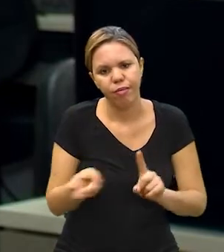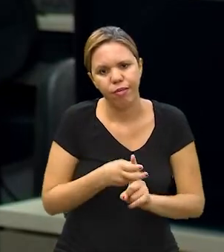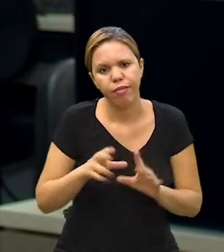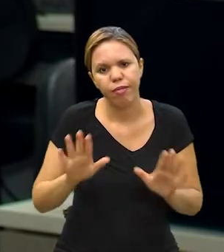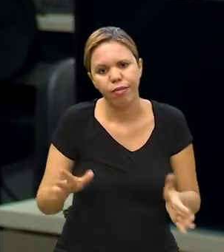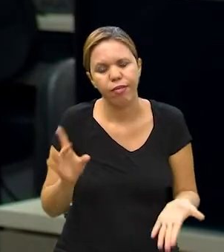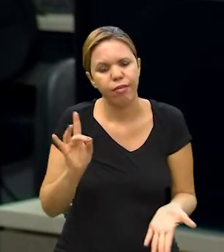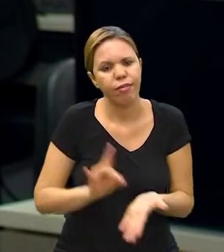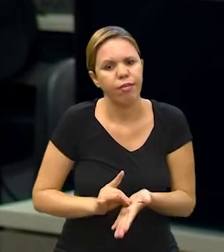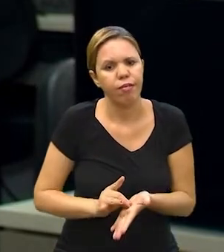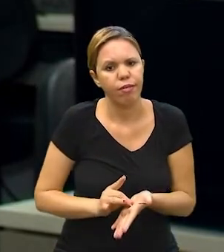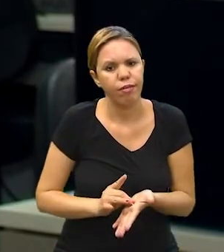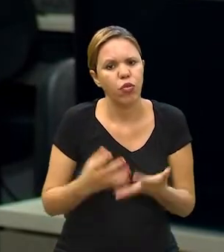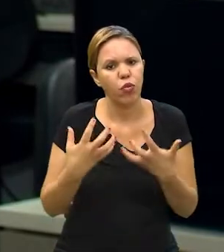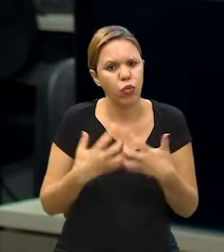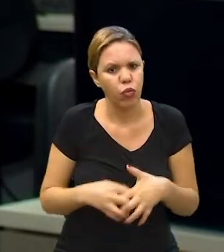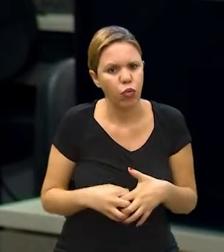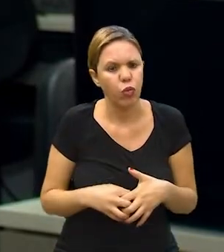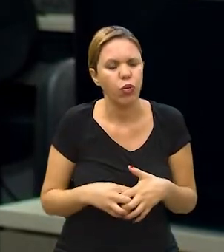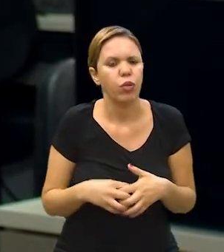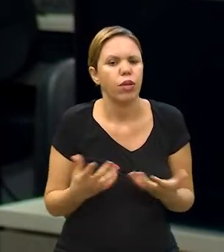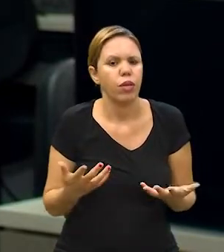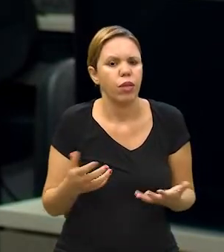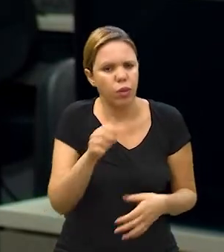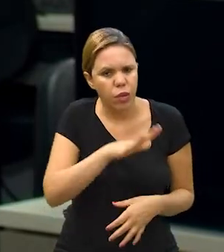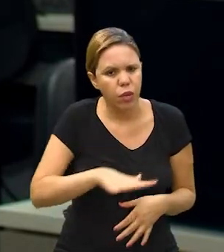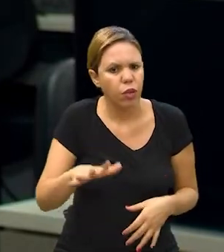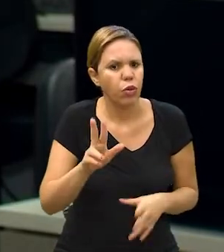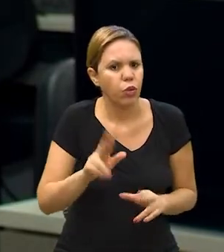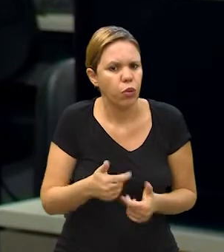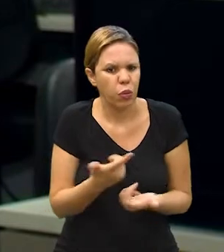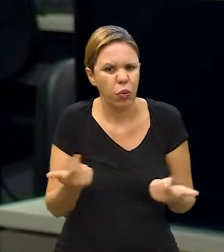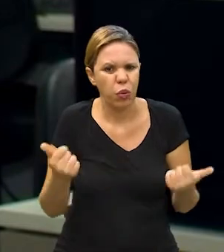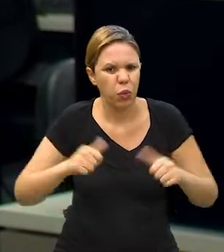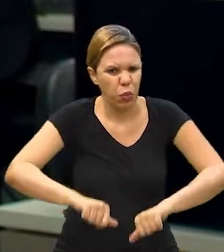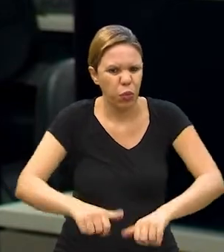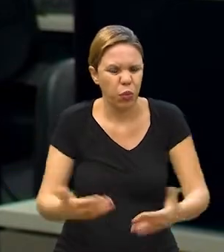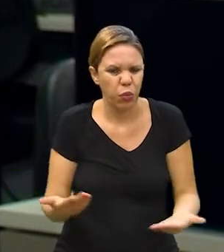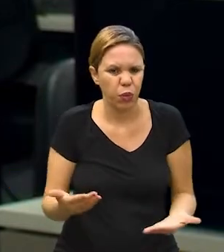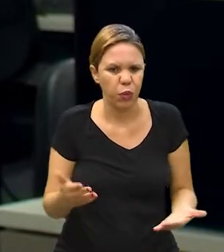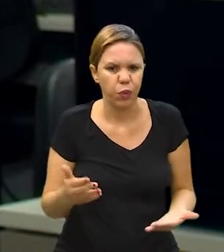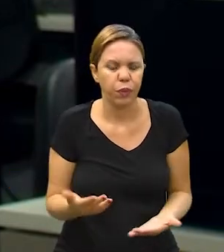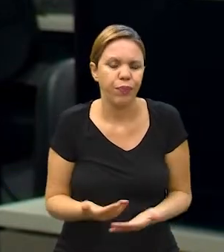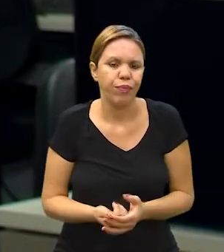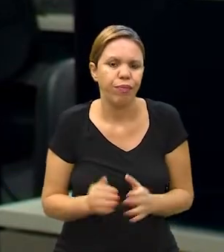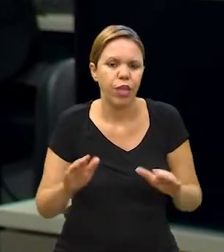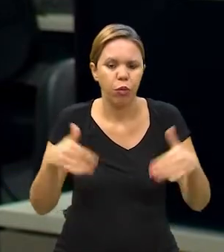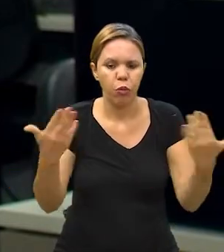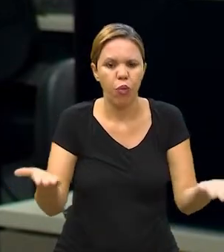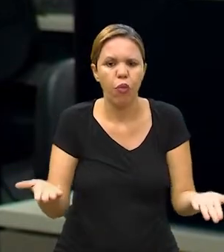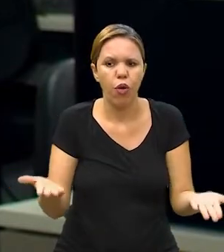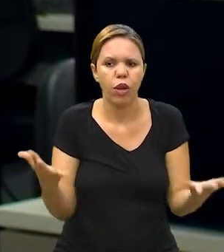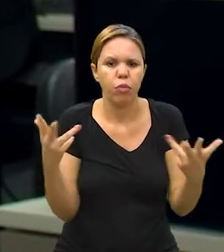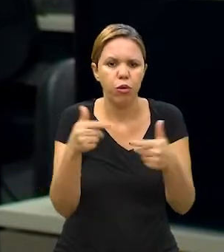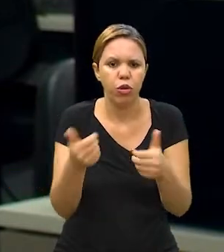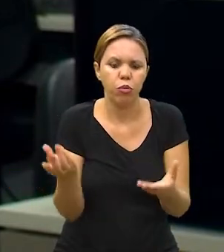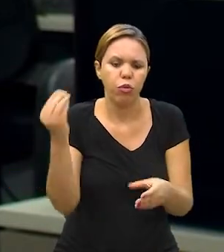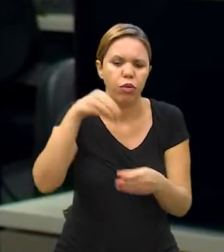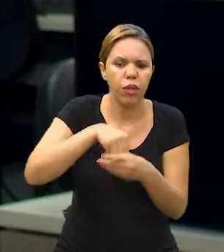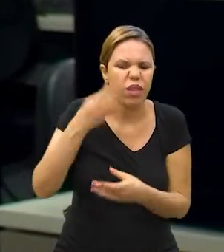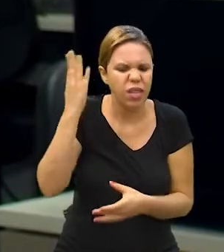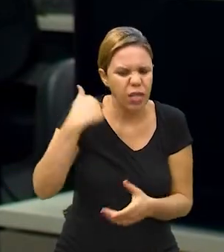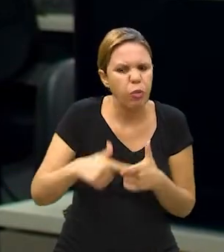Mas o fato é que o funcionamento dos serviços, de modo geral, nunca esteve tão mal. Então é aquela história de por fora bela viola, por dentro pão